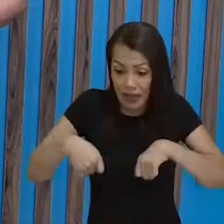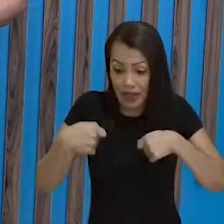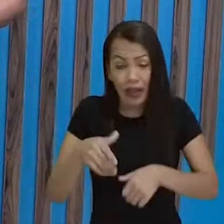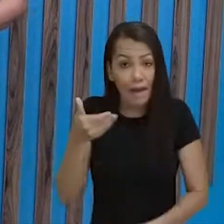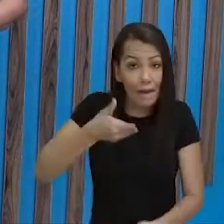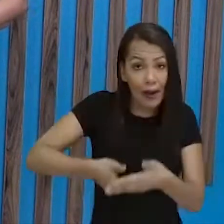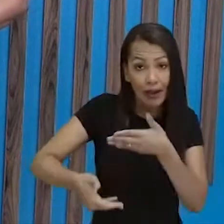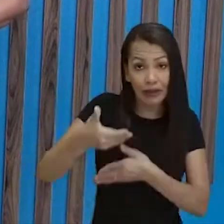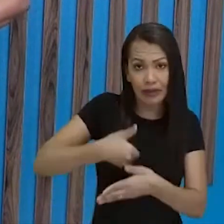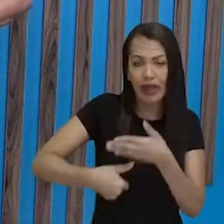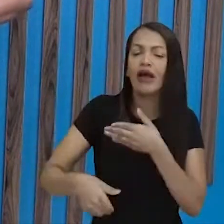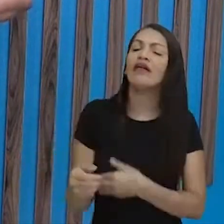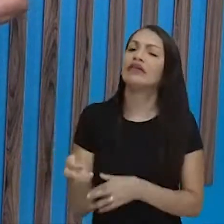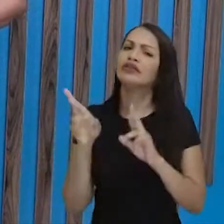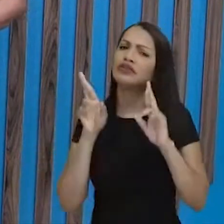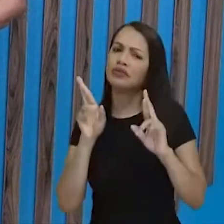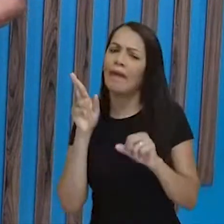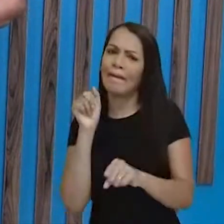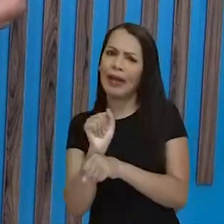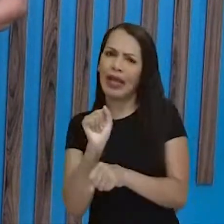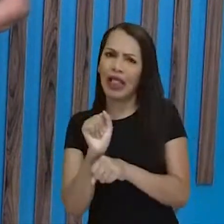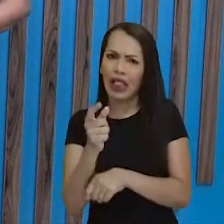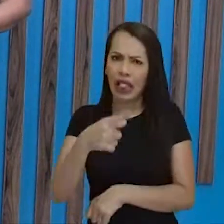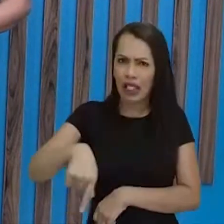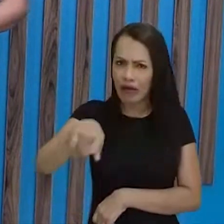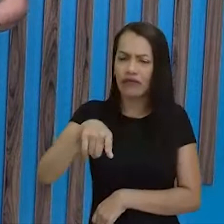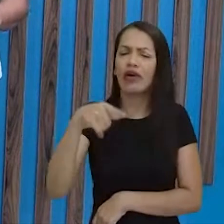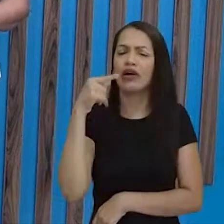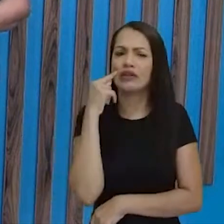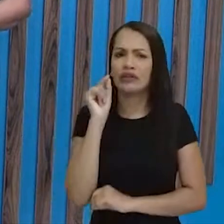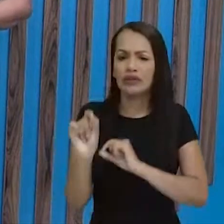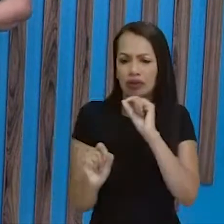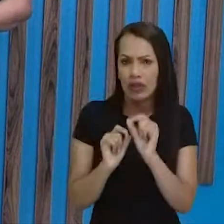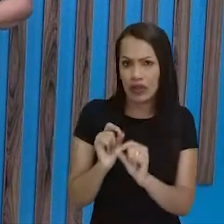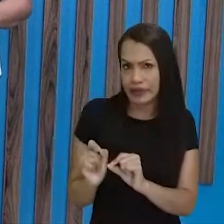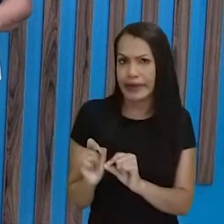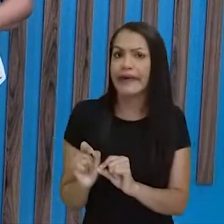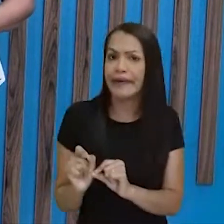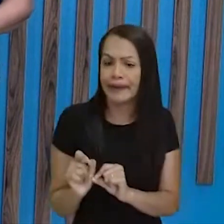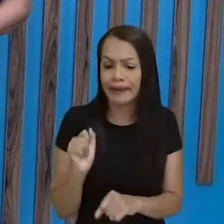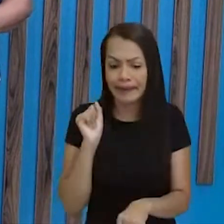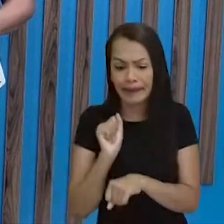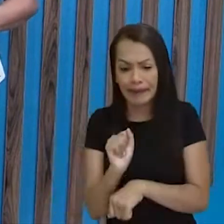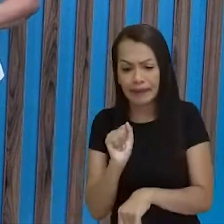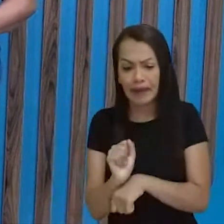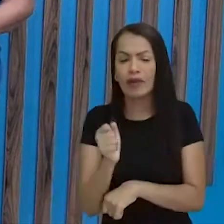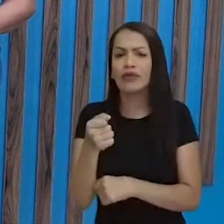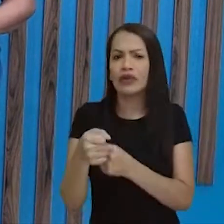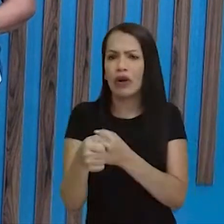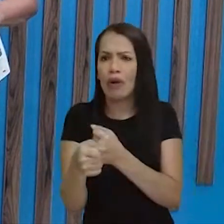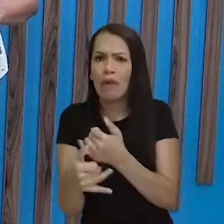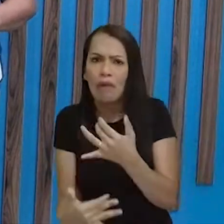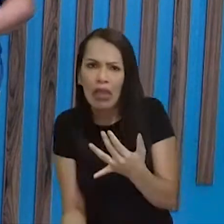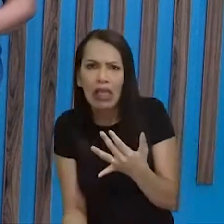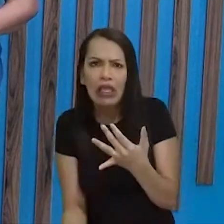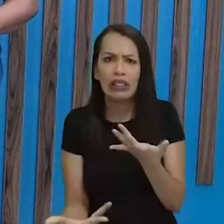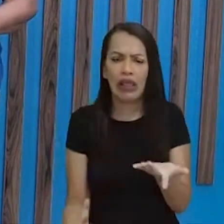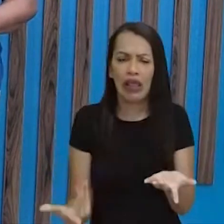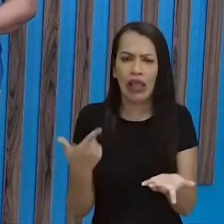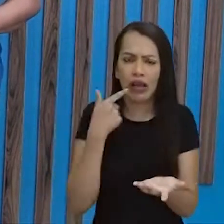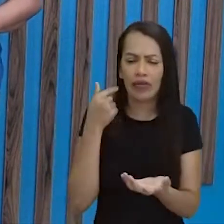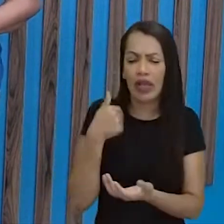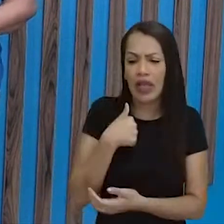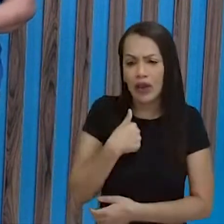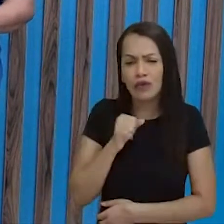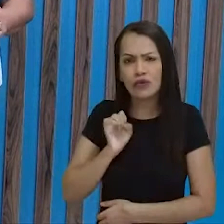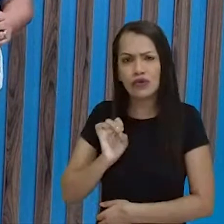estamos aguardando vocês para tirar dúvida, para comentar. Então, aí é com vocês agora e a professora Josi. Eu aqui fico